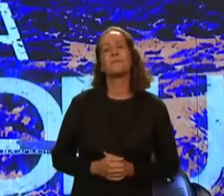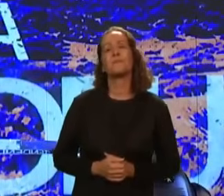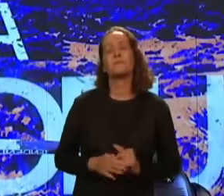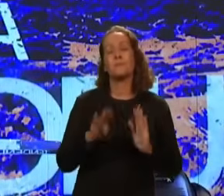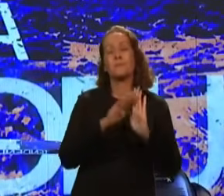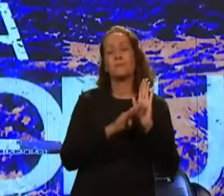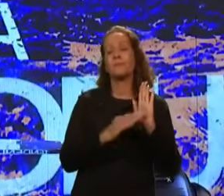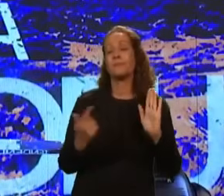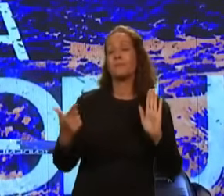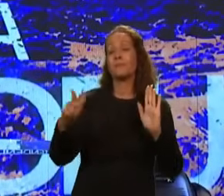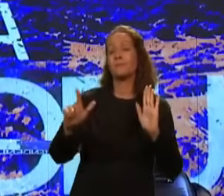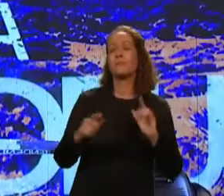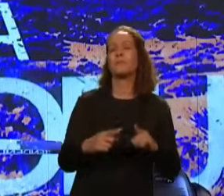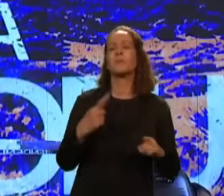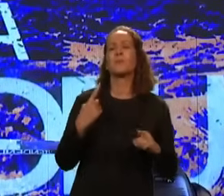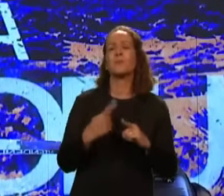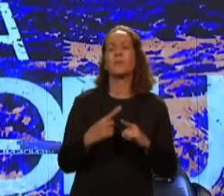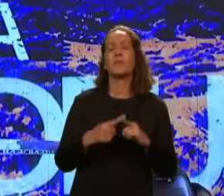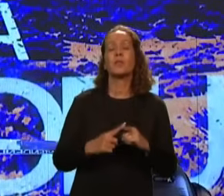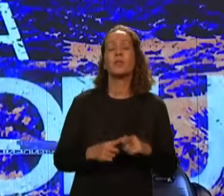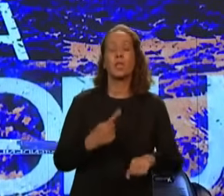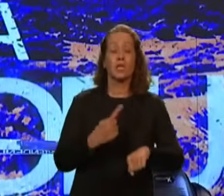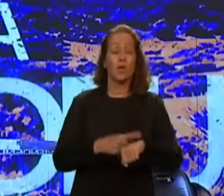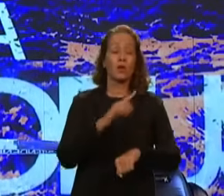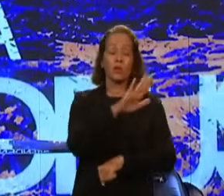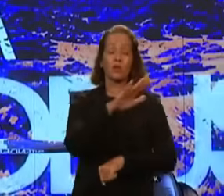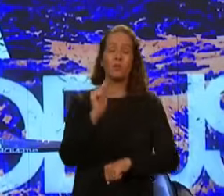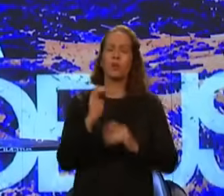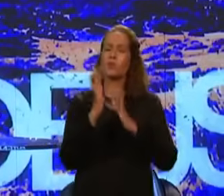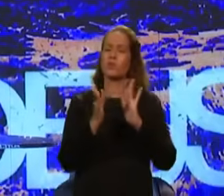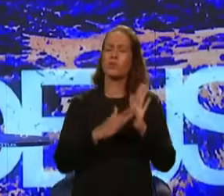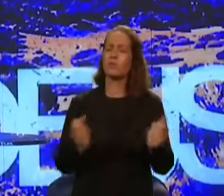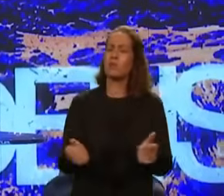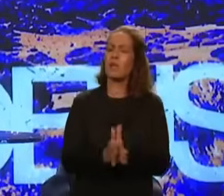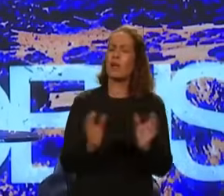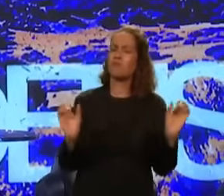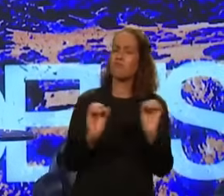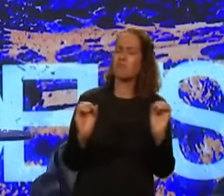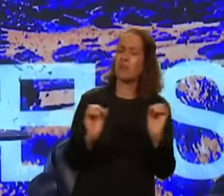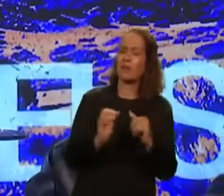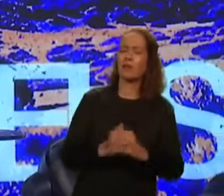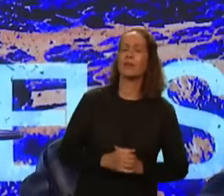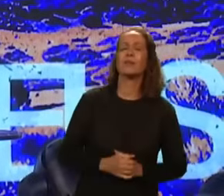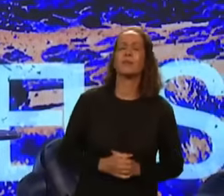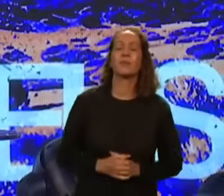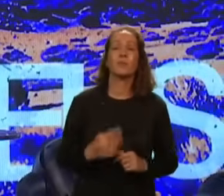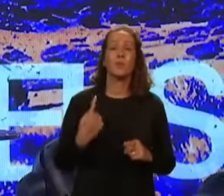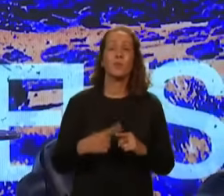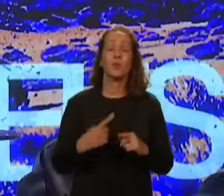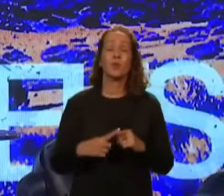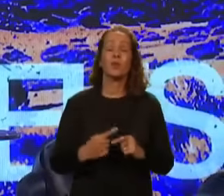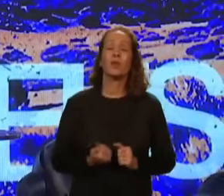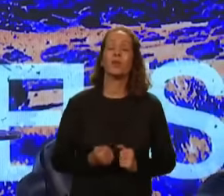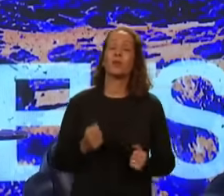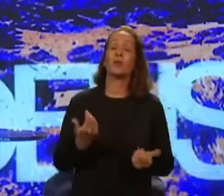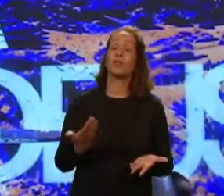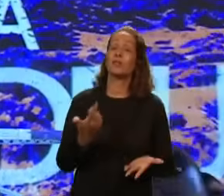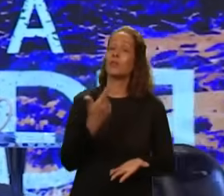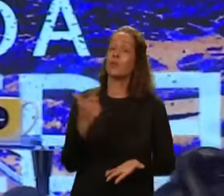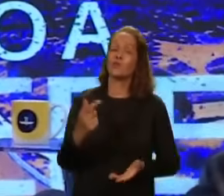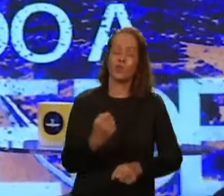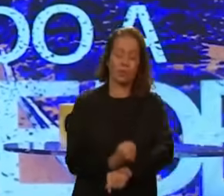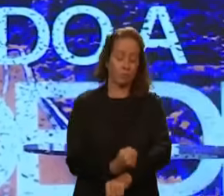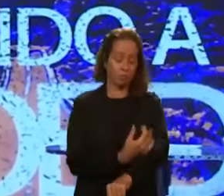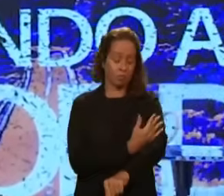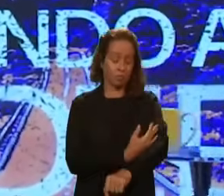Por que ele não fez o milagre na hora que chamaram? Porque senão ele não teria se emocionado tanto e mostrado